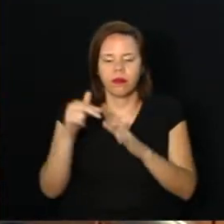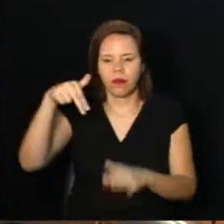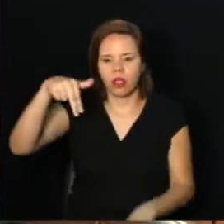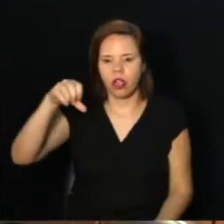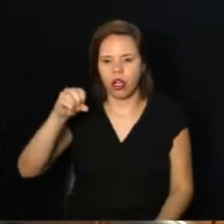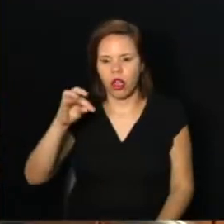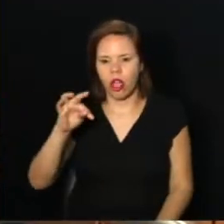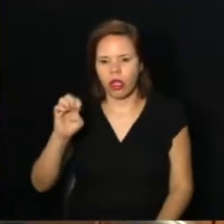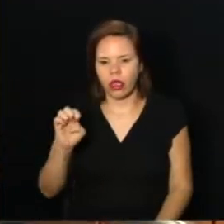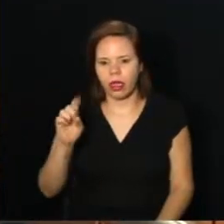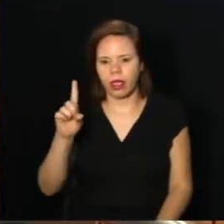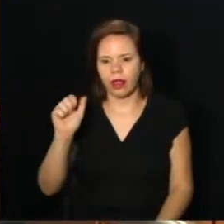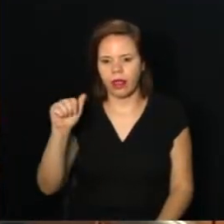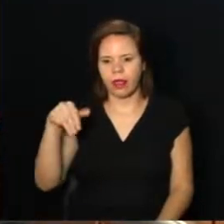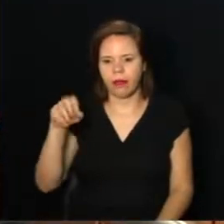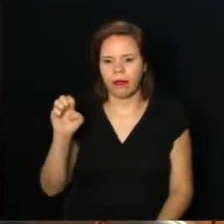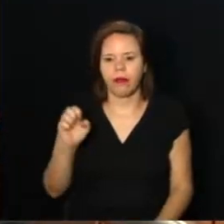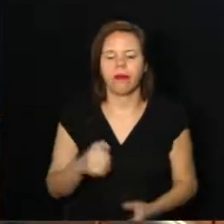Dame.